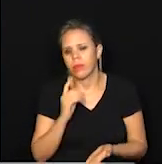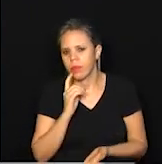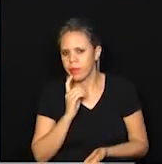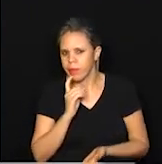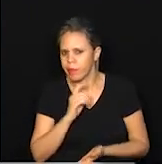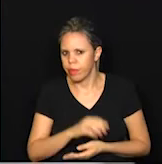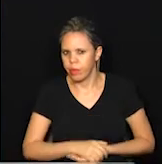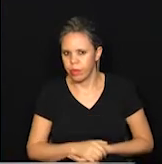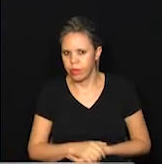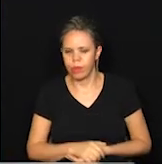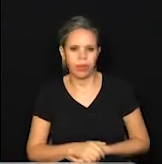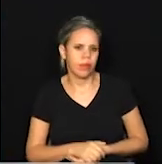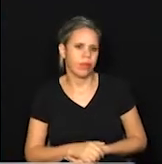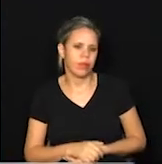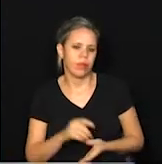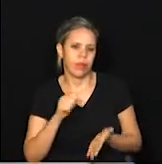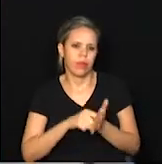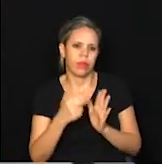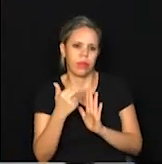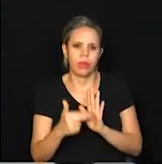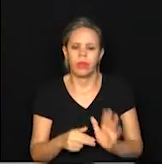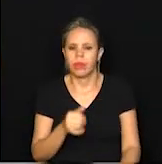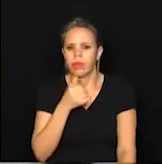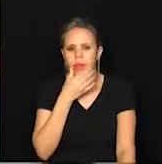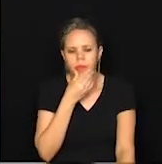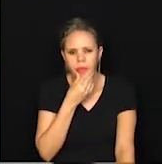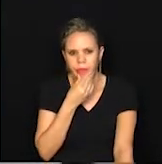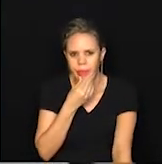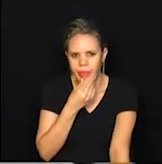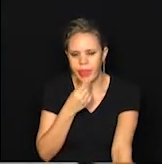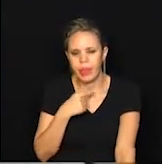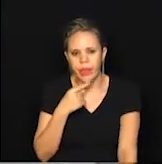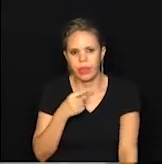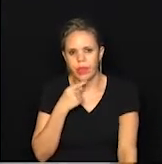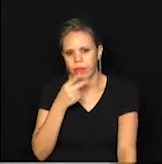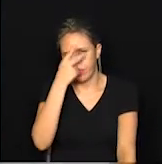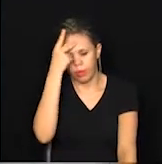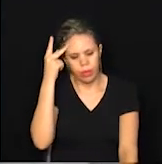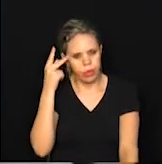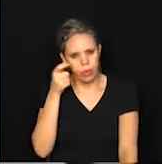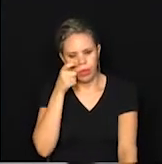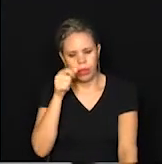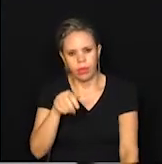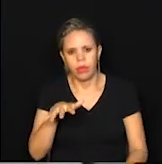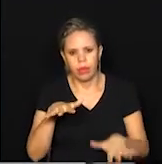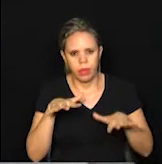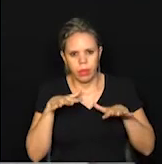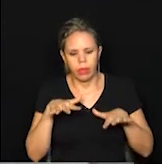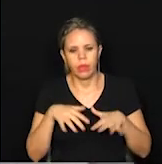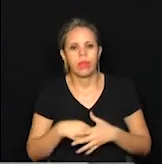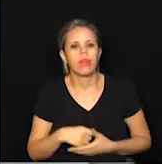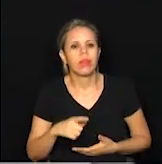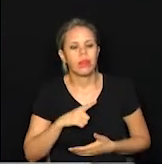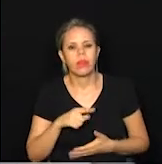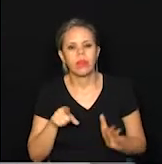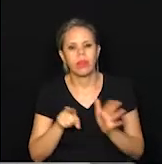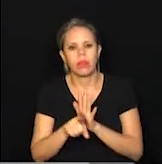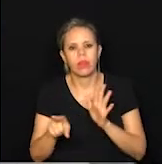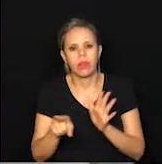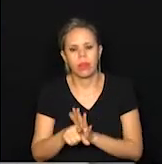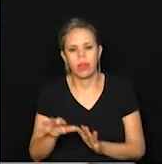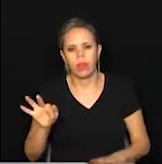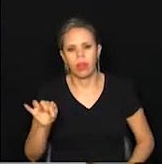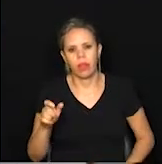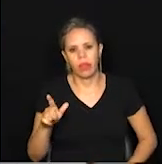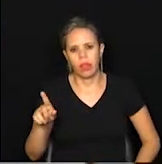aí anotando as contribuições do público, tá? Então nós tivemos aqui, Felipe